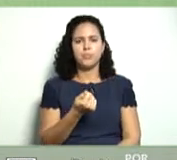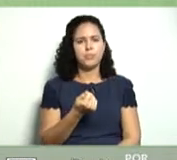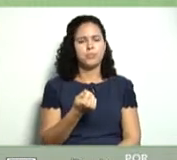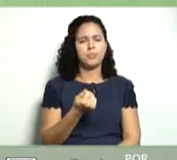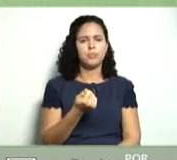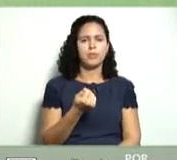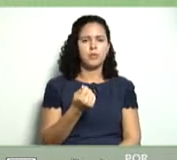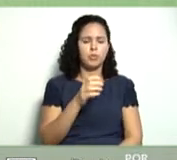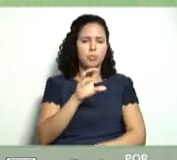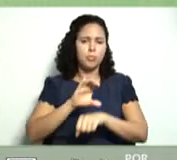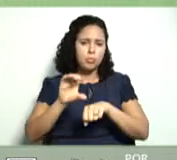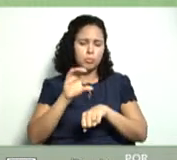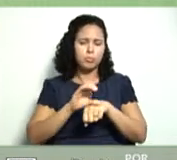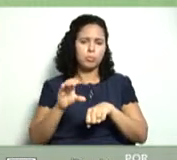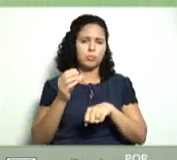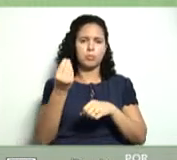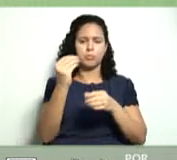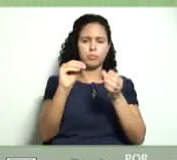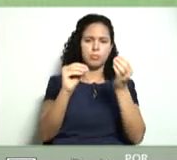cursos